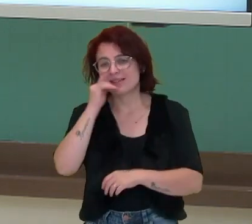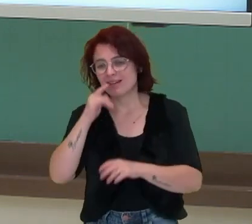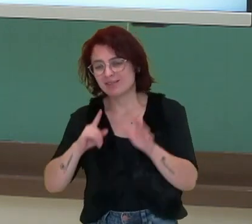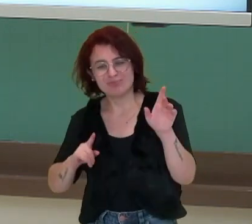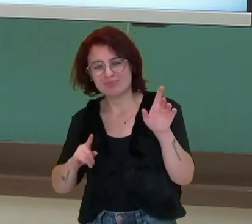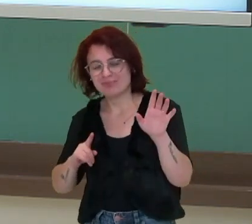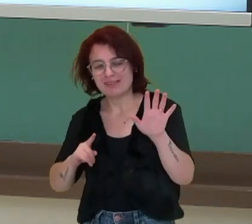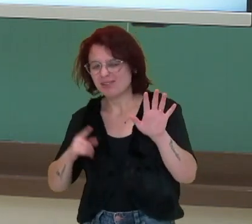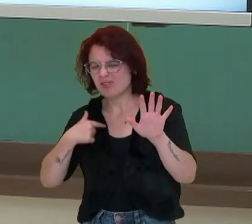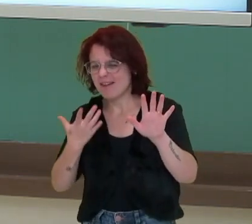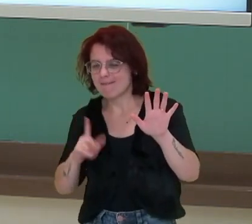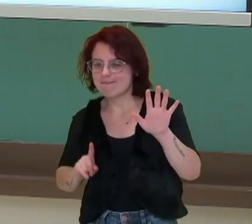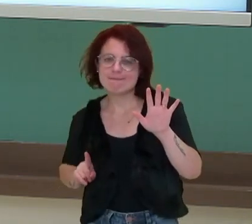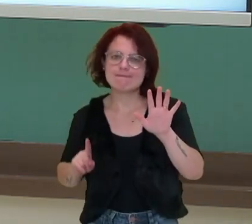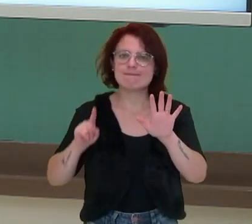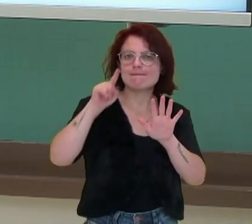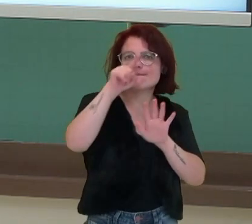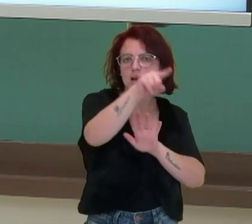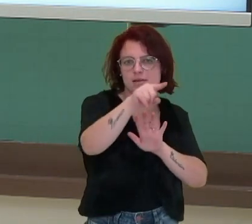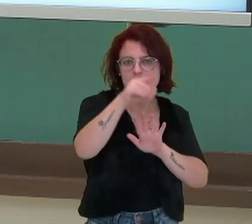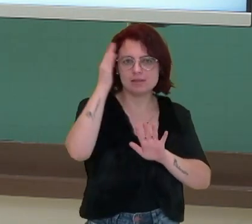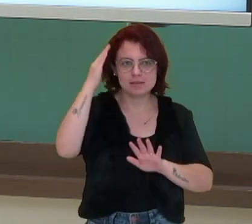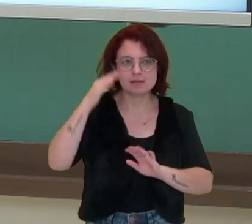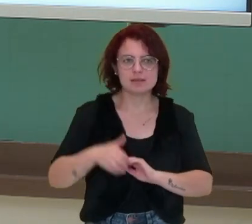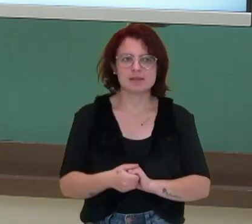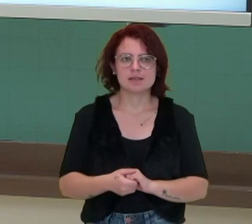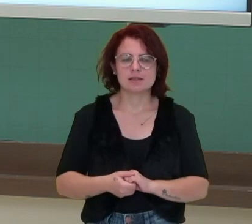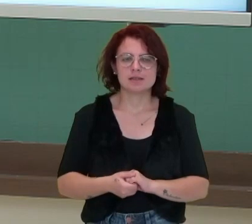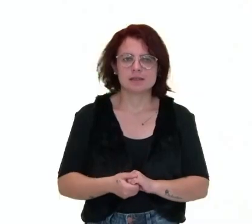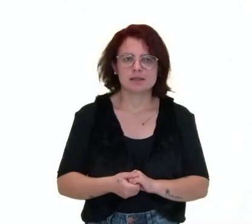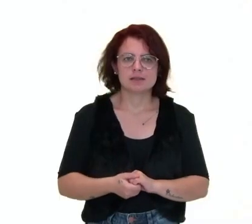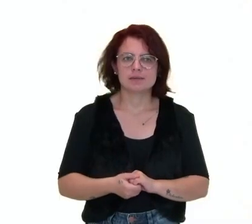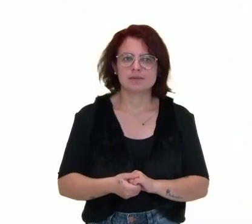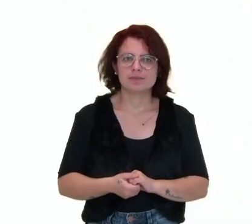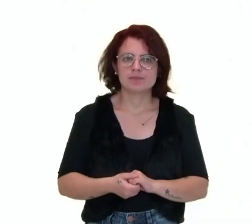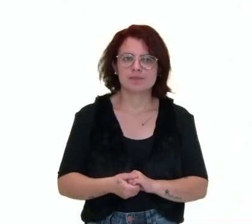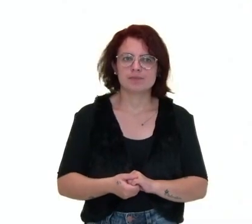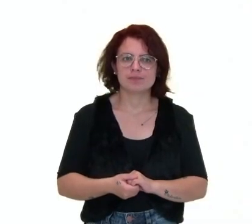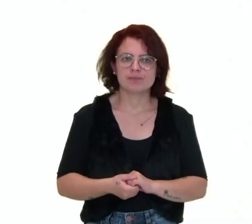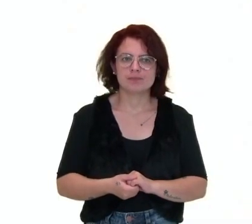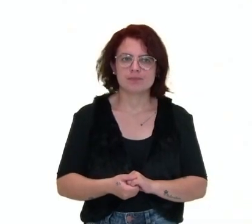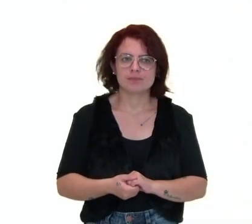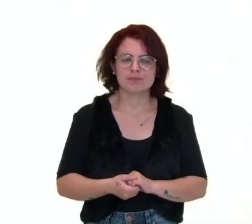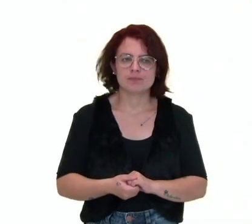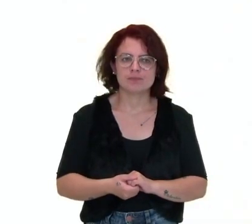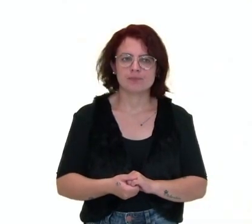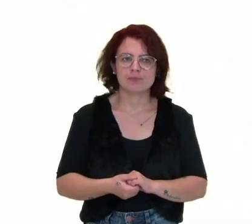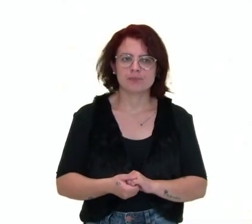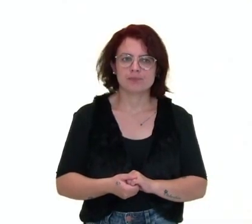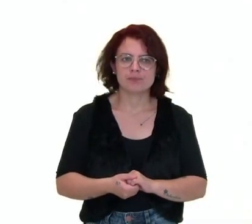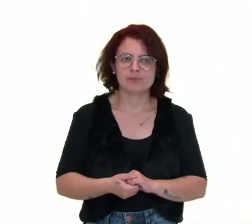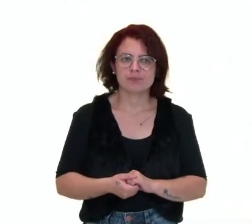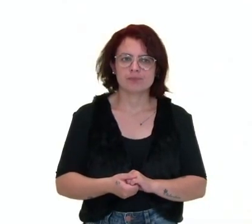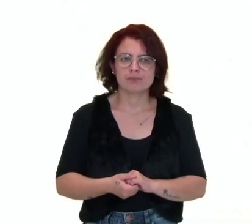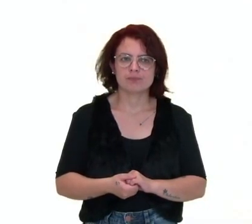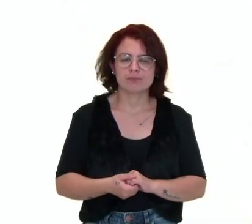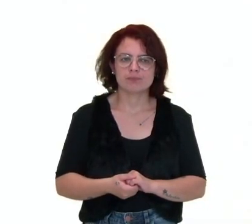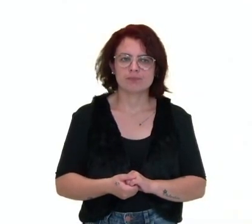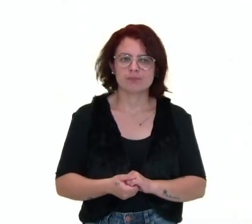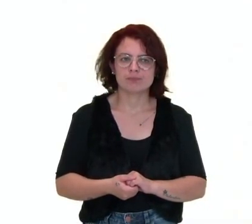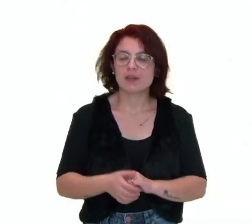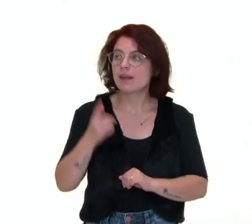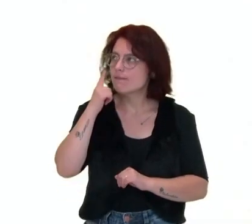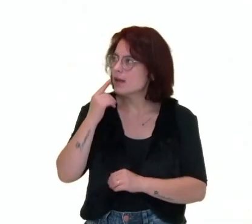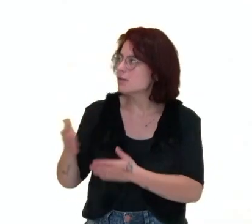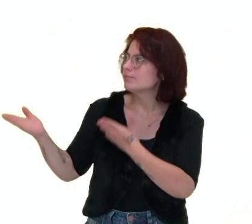queria passar por elas, queria ser referência mundial. Então nós vemos que os futuristas trabalharam com a pintura, escultura, cinema, design em geral, teatro, cinema, moda, música,